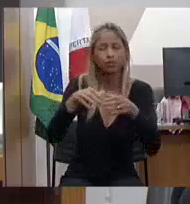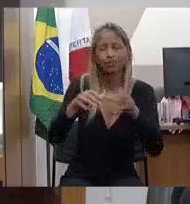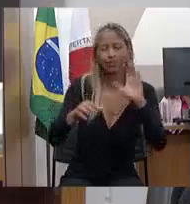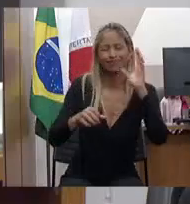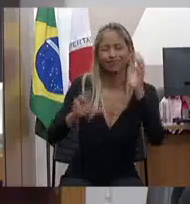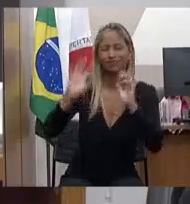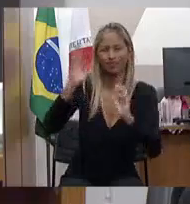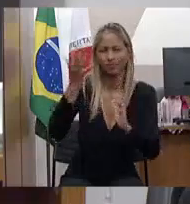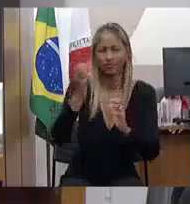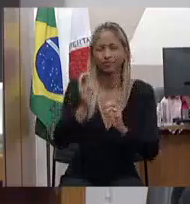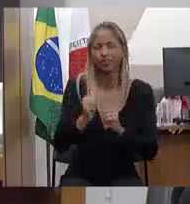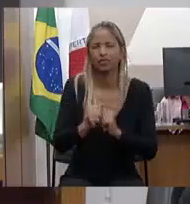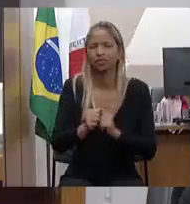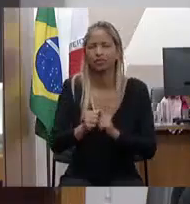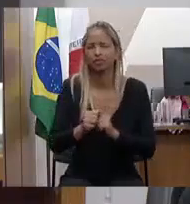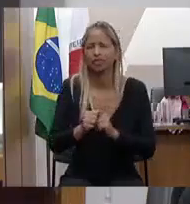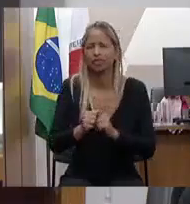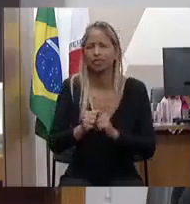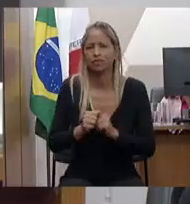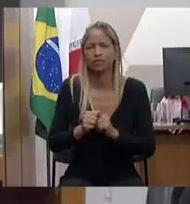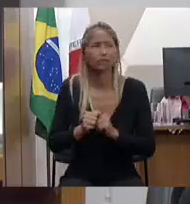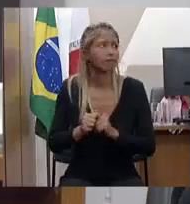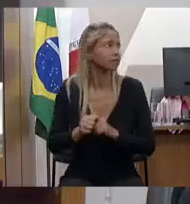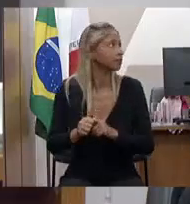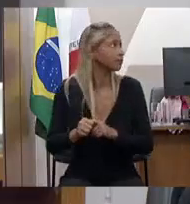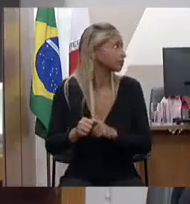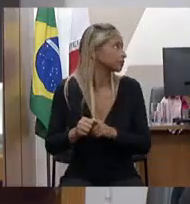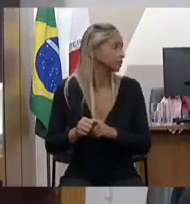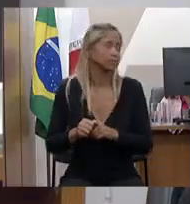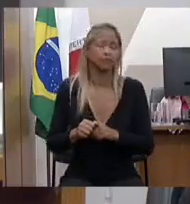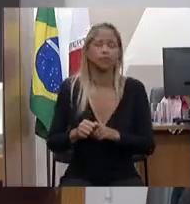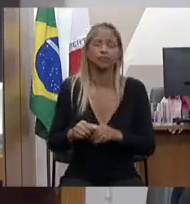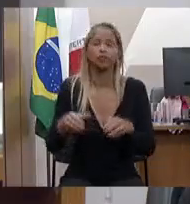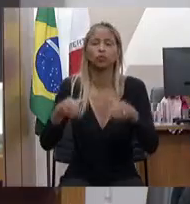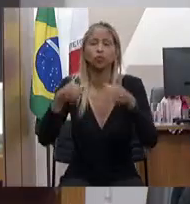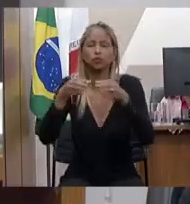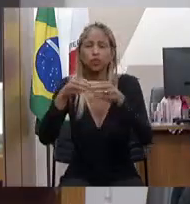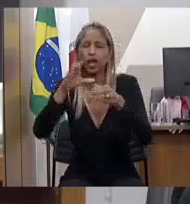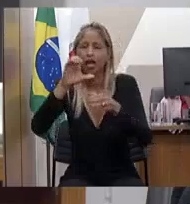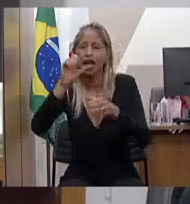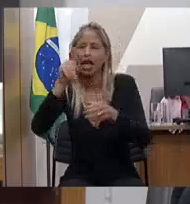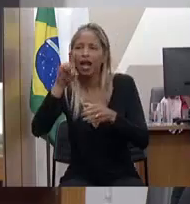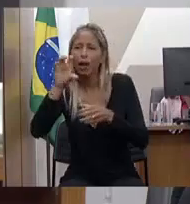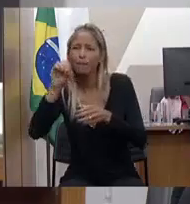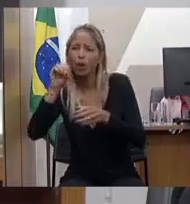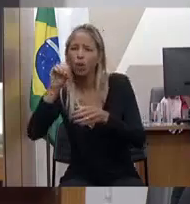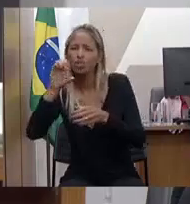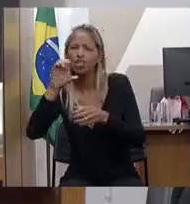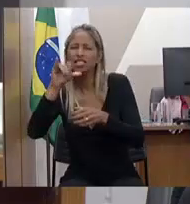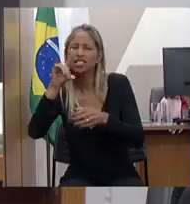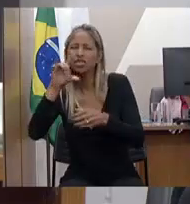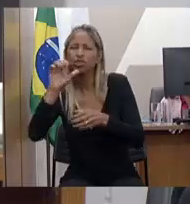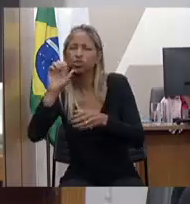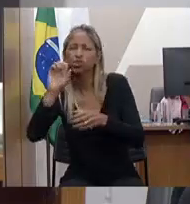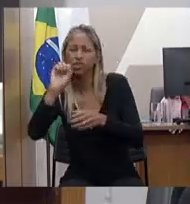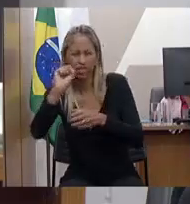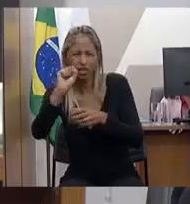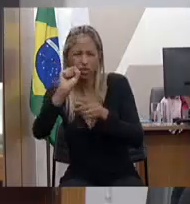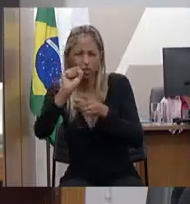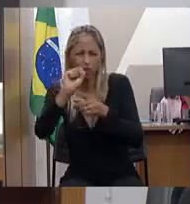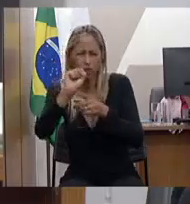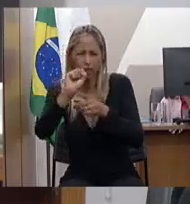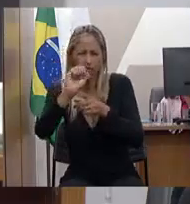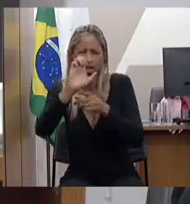tempo que a gente começou a a cunhada também que chama ergo sítio é o trabalho que mata